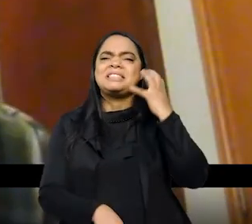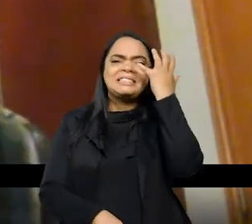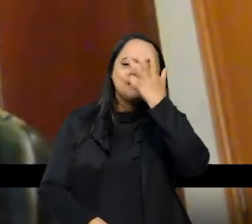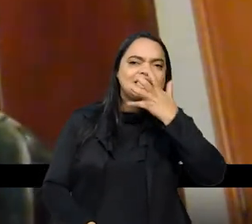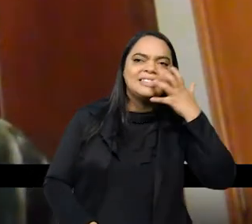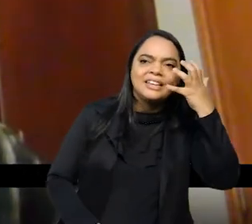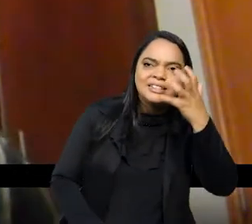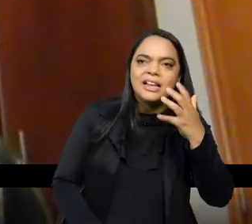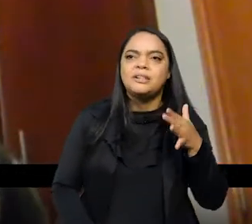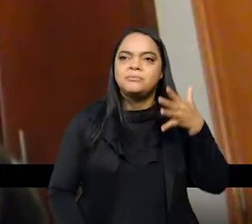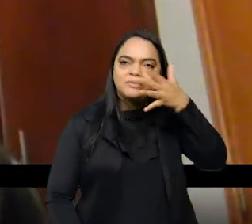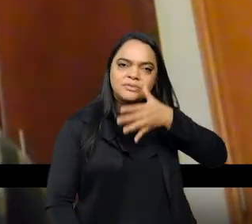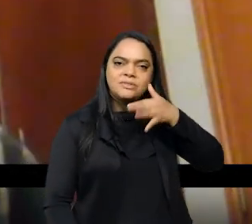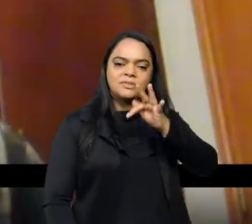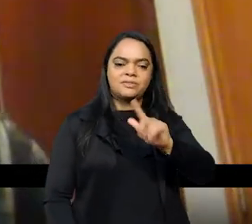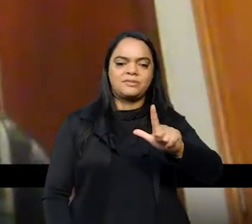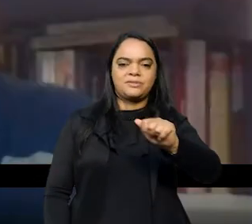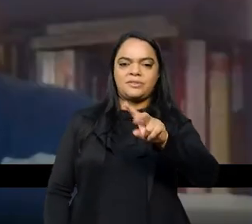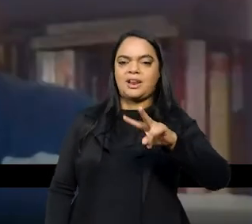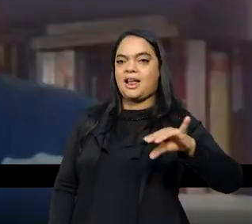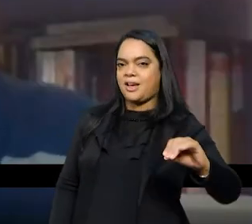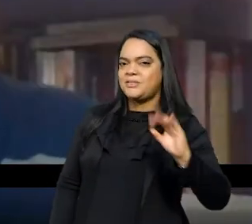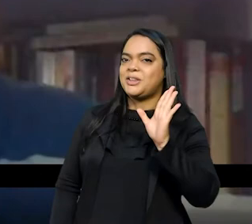meu professor na graduação,